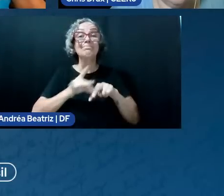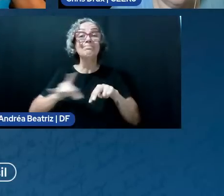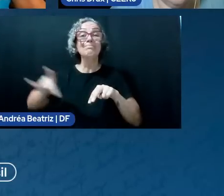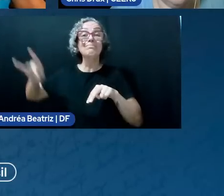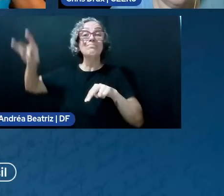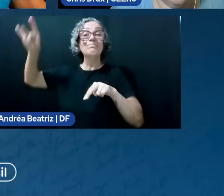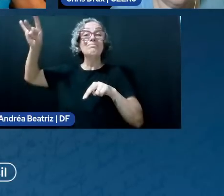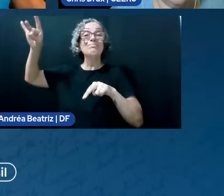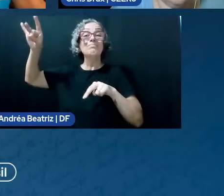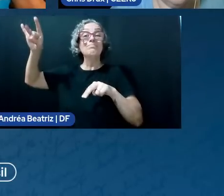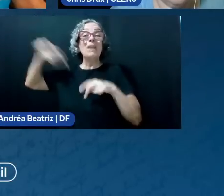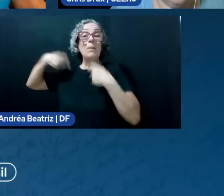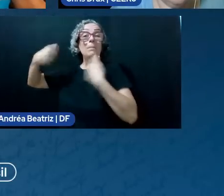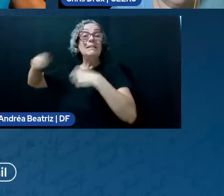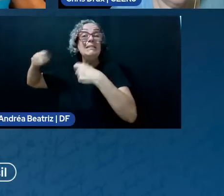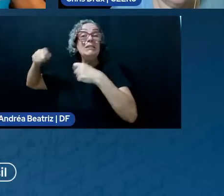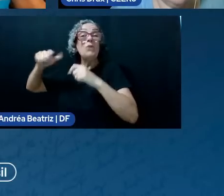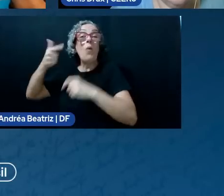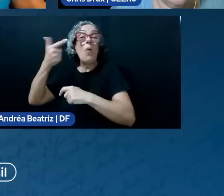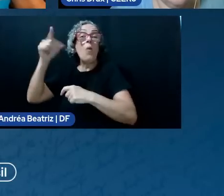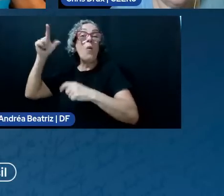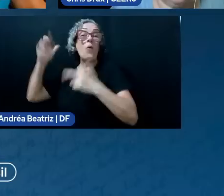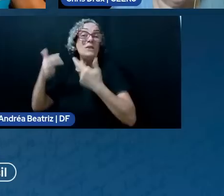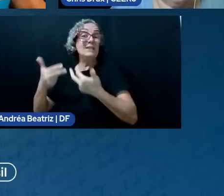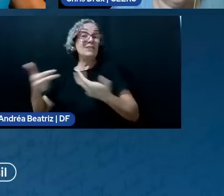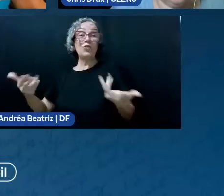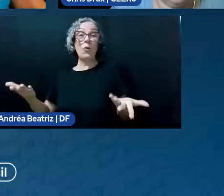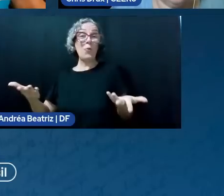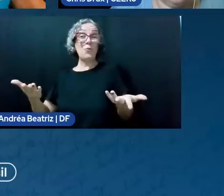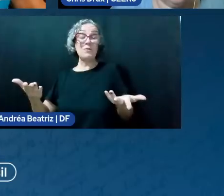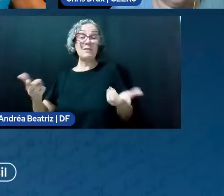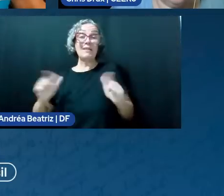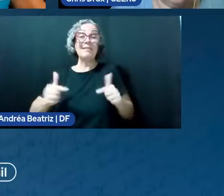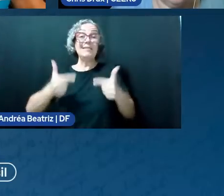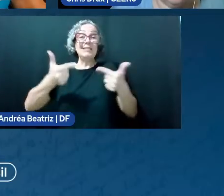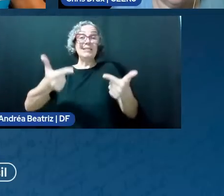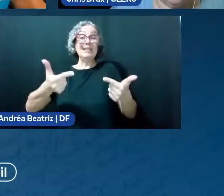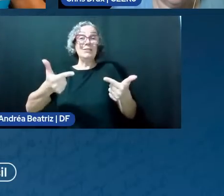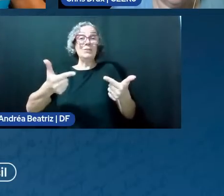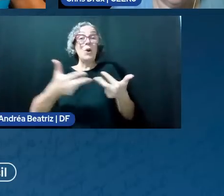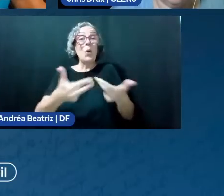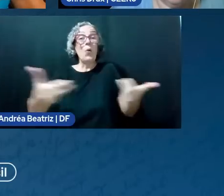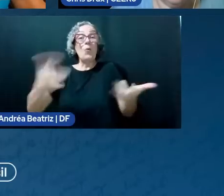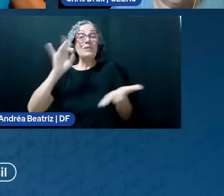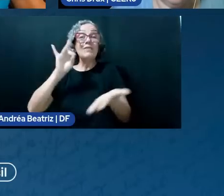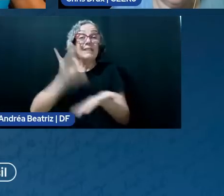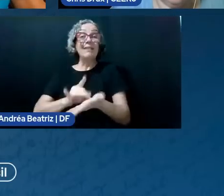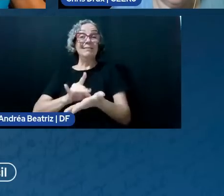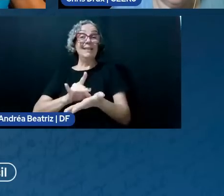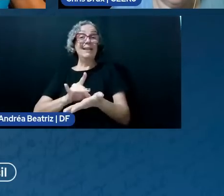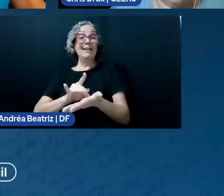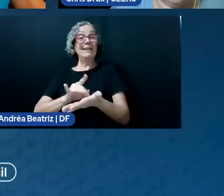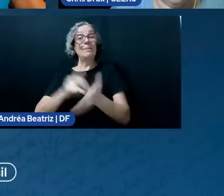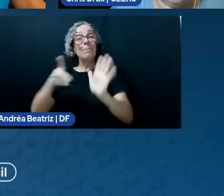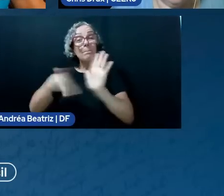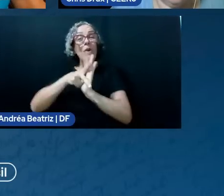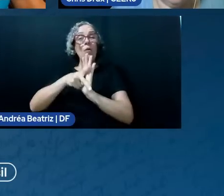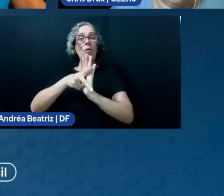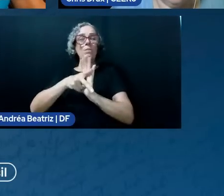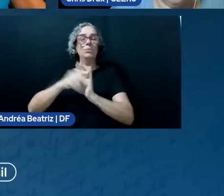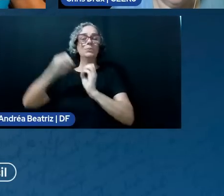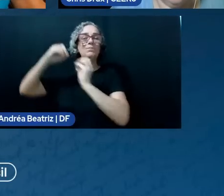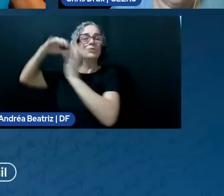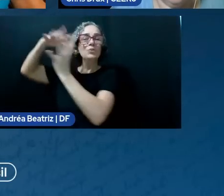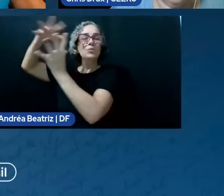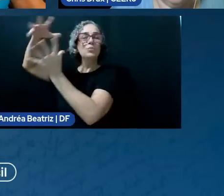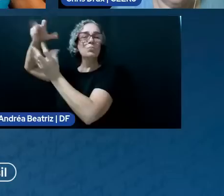outras coisas que pudessem nos trazer compensação na vida verdadeira, que é a Isso. vida espiritual, né? Então,